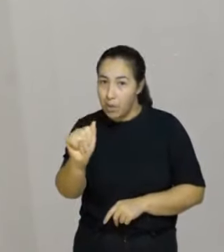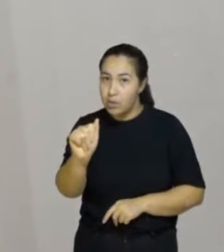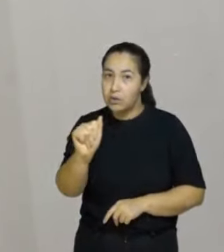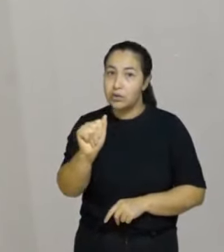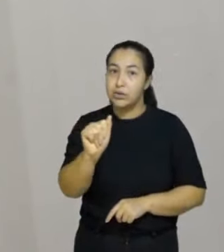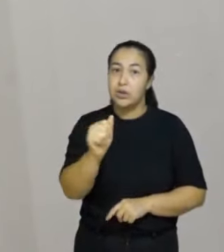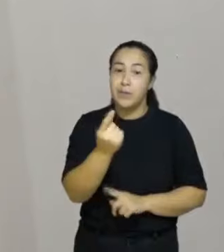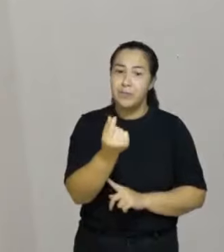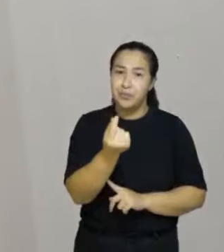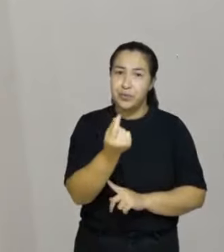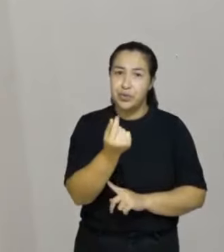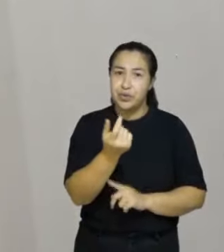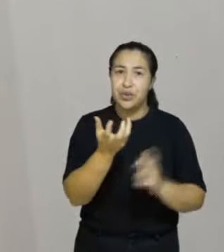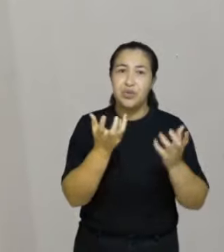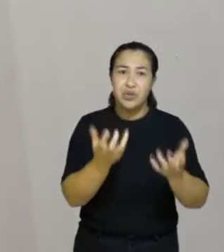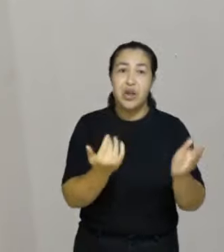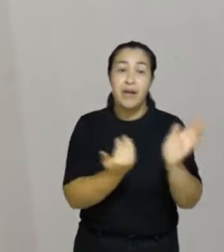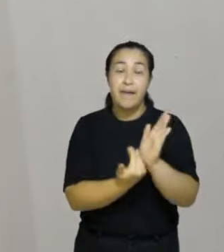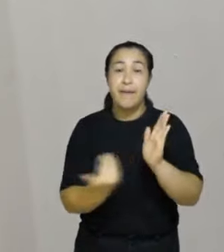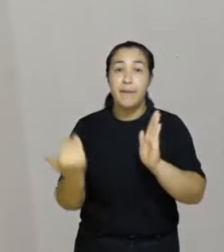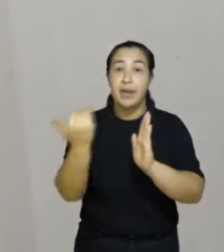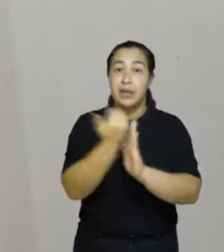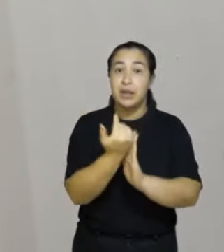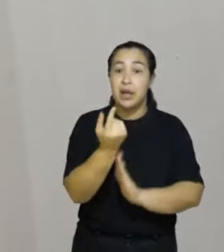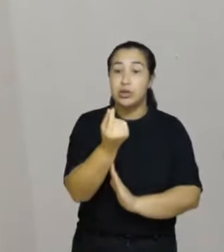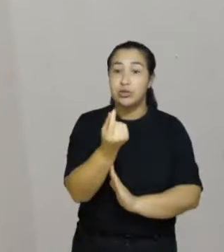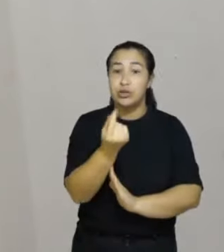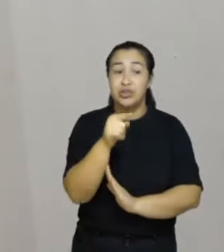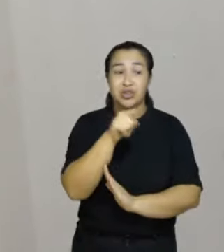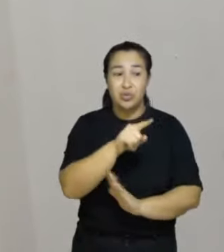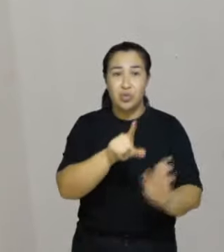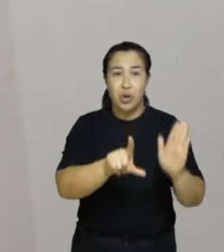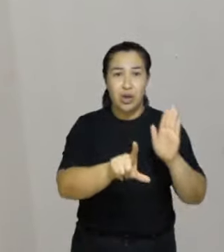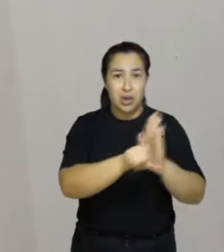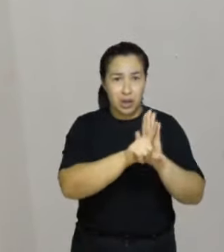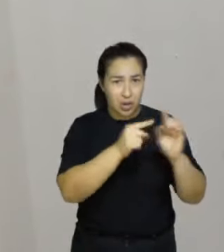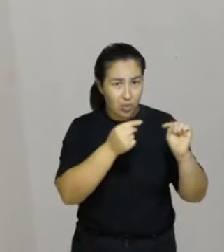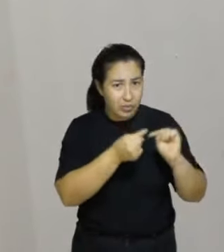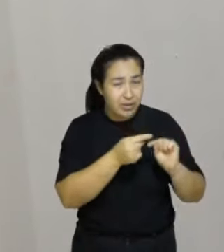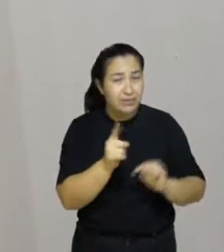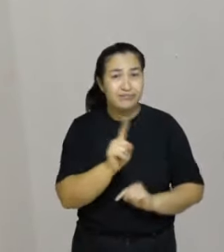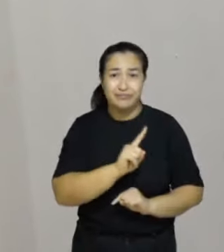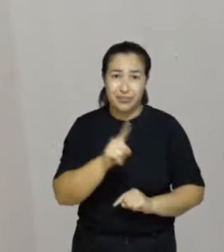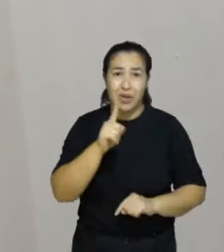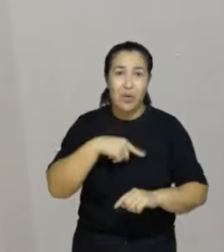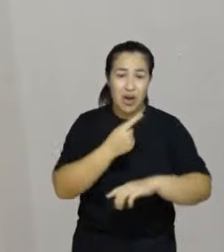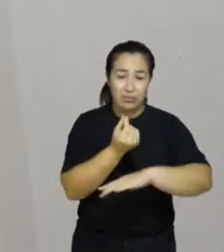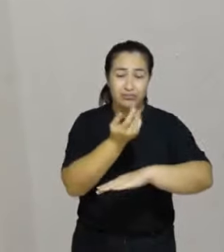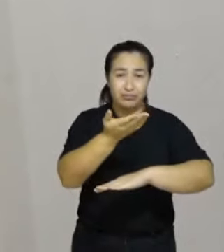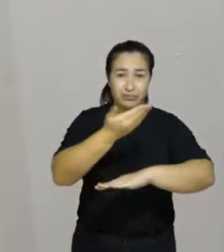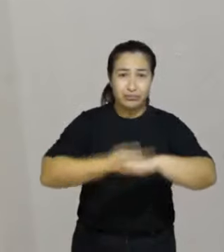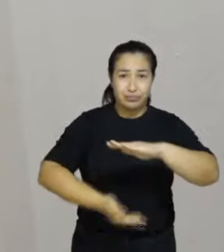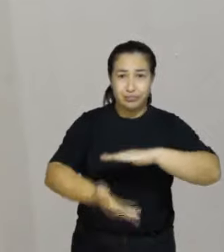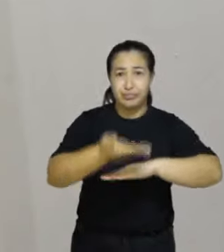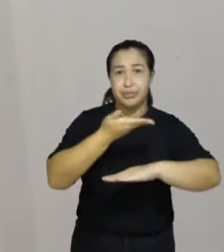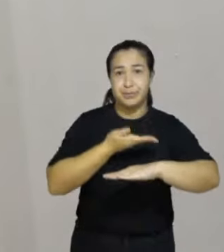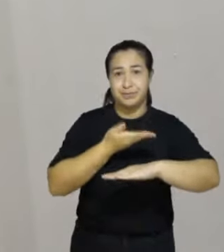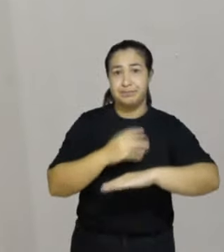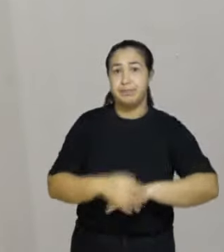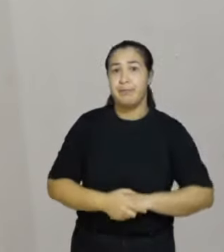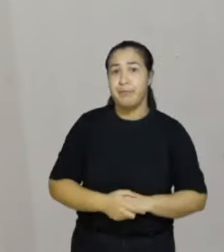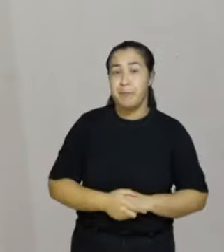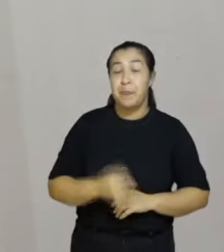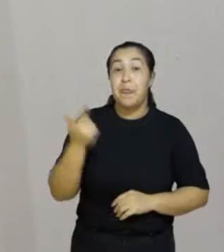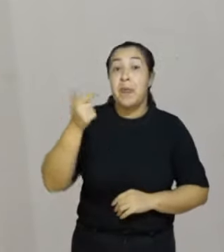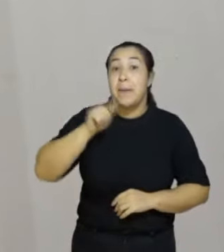seria esquentar o dinheiro ilegal. Além de prestar serviços de contabilidade para Lula e